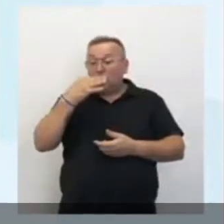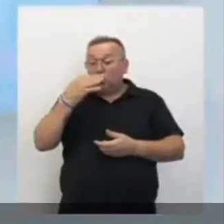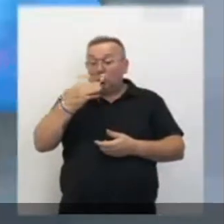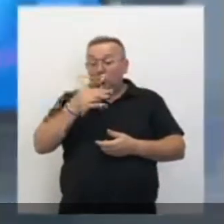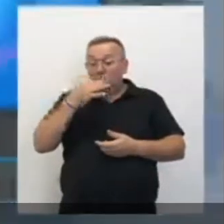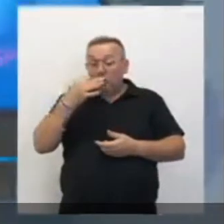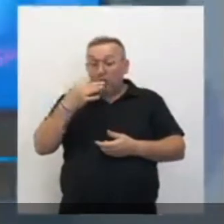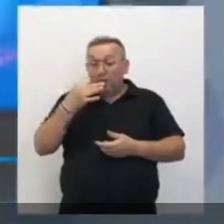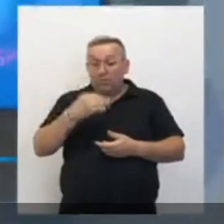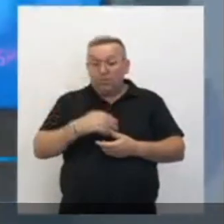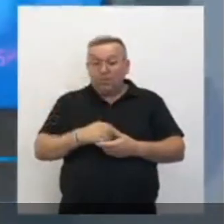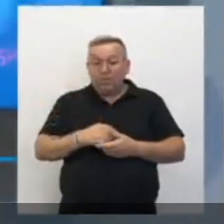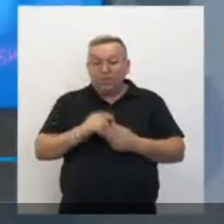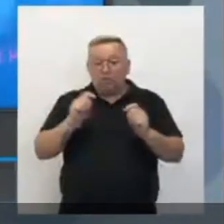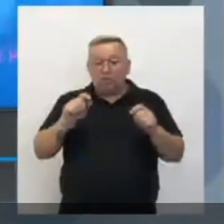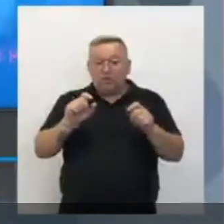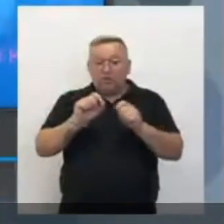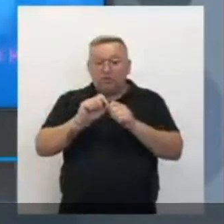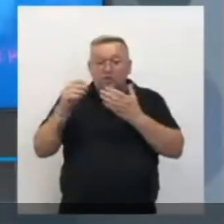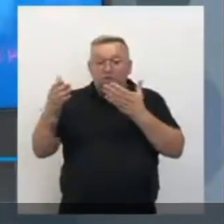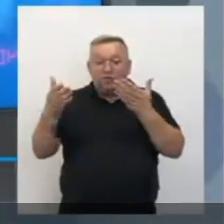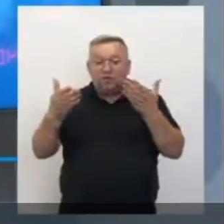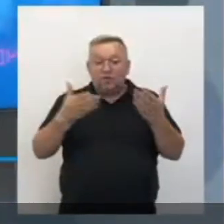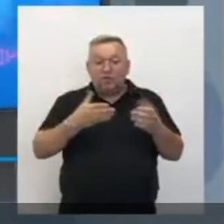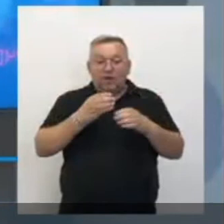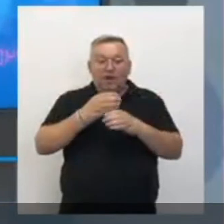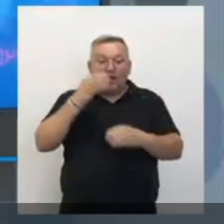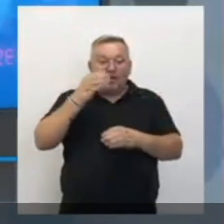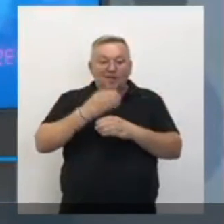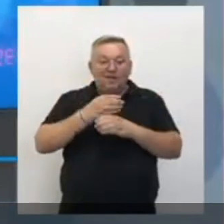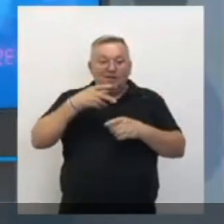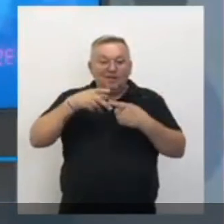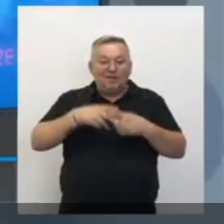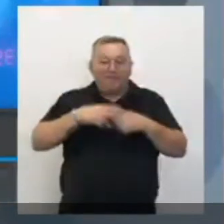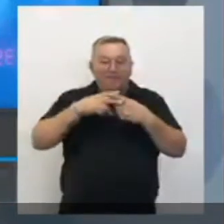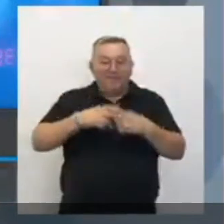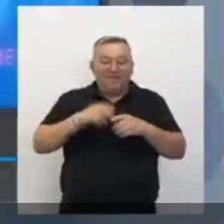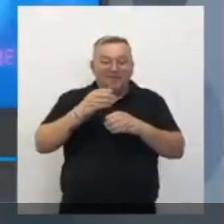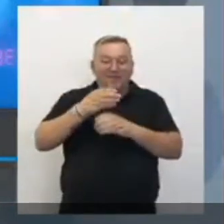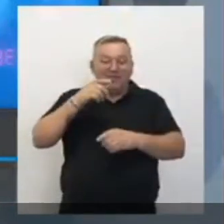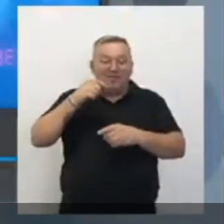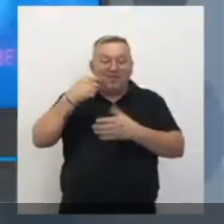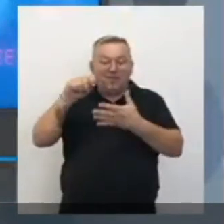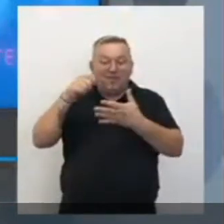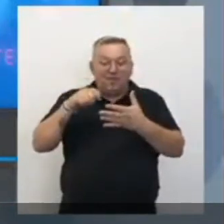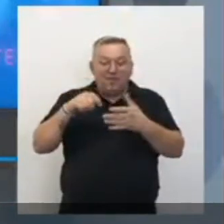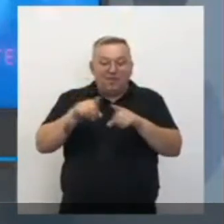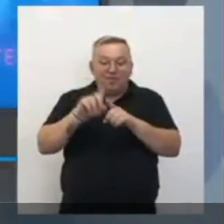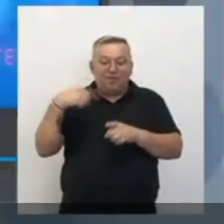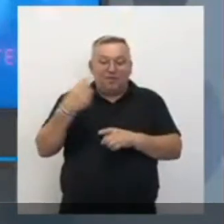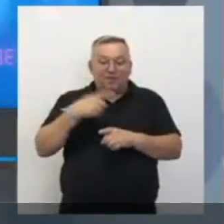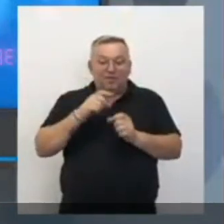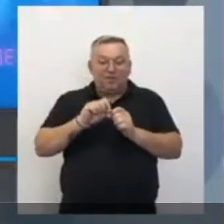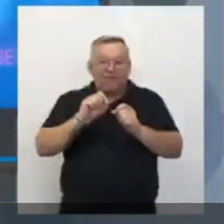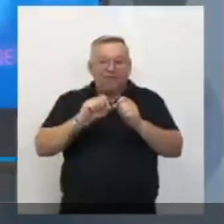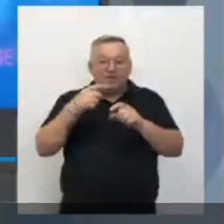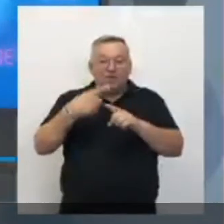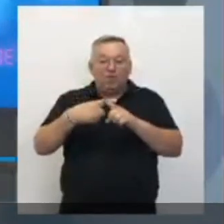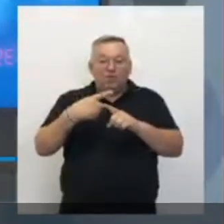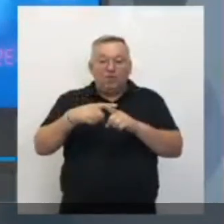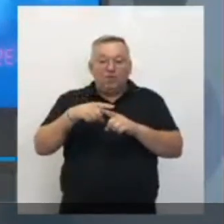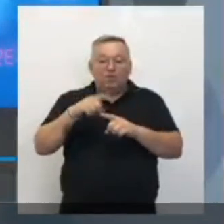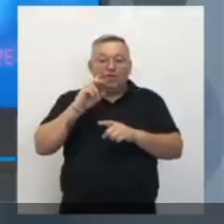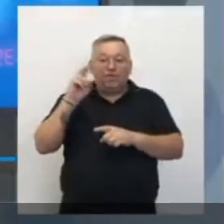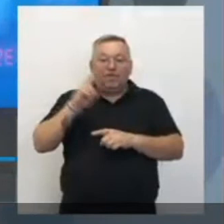boa sugestão dela, poderia convidar engenheiros de arquitetura, mecânicos, engenheiro civil, marceneiro, assim nossos alunos entenderão por que estudam